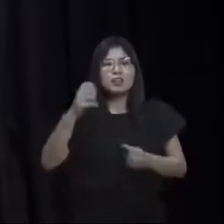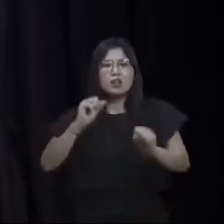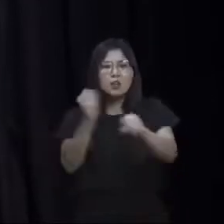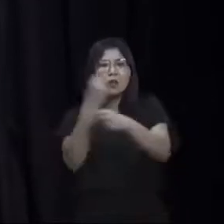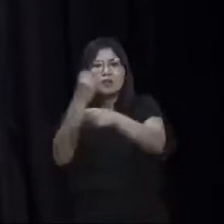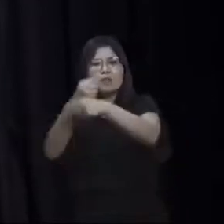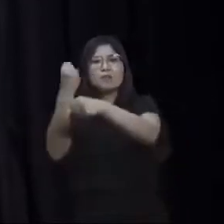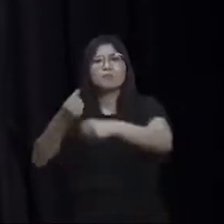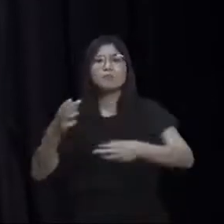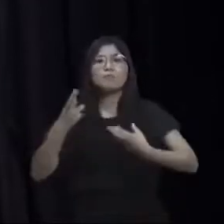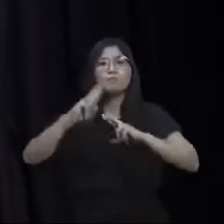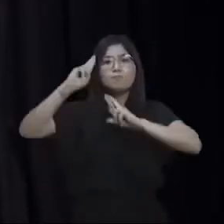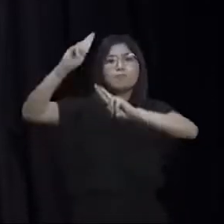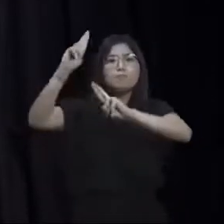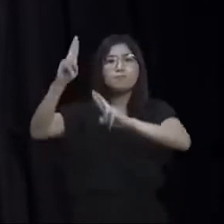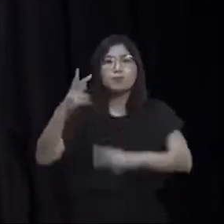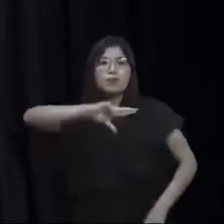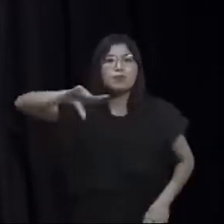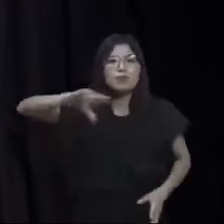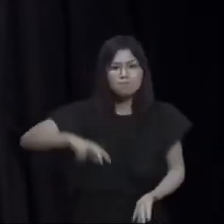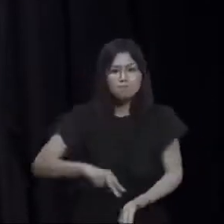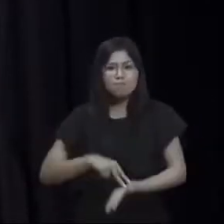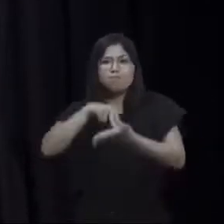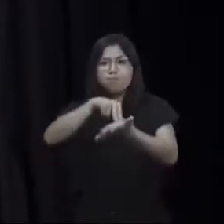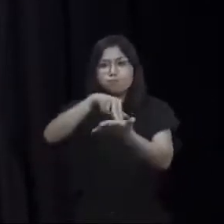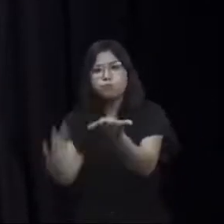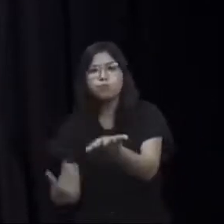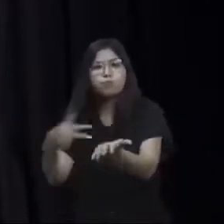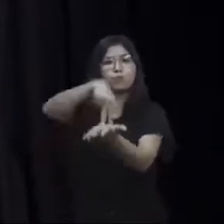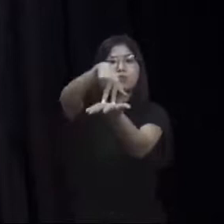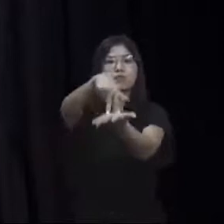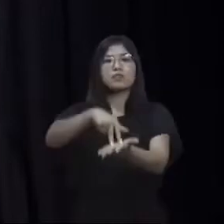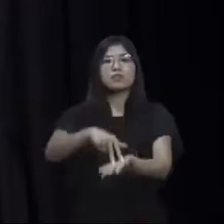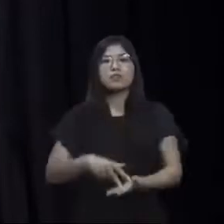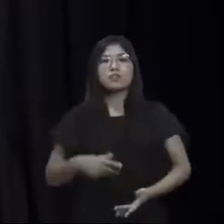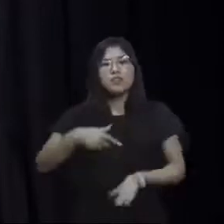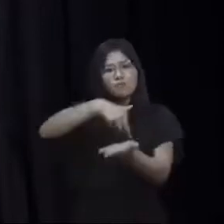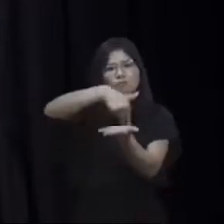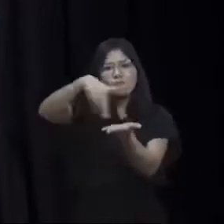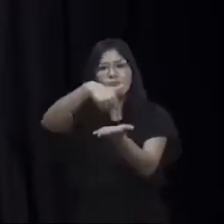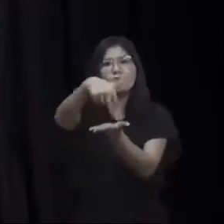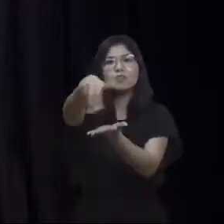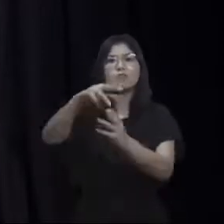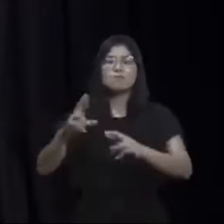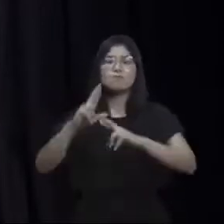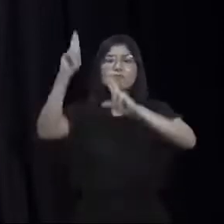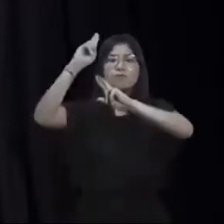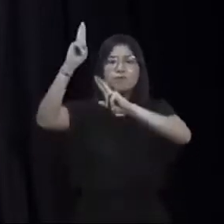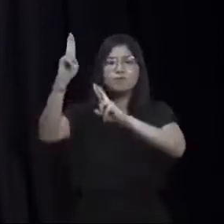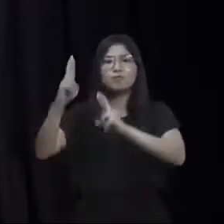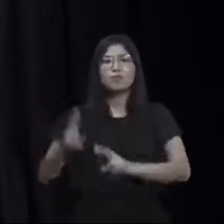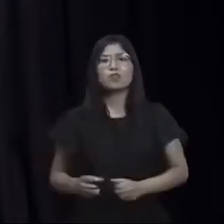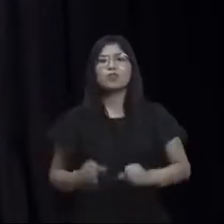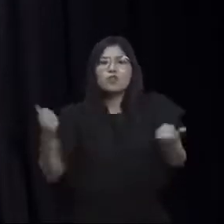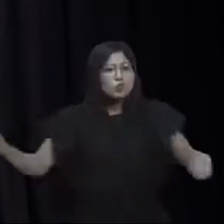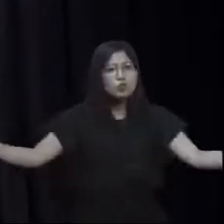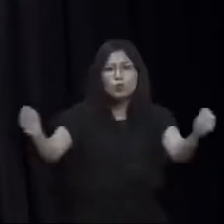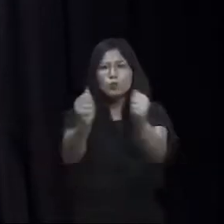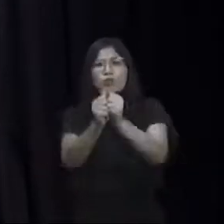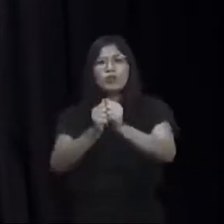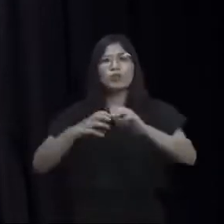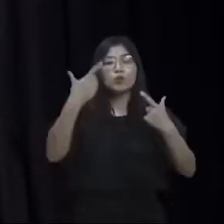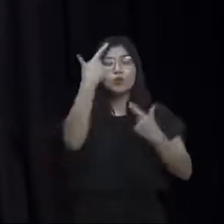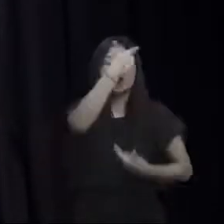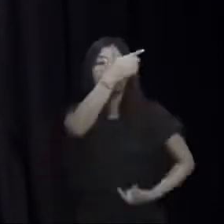construir. Esperançar é não desistir. Esperançar é levar adiante. Esperançar é juntar-se